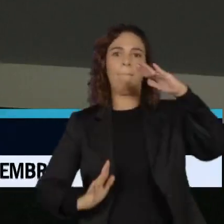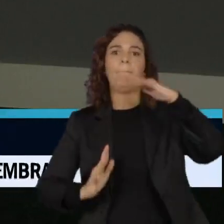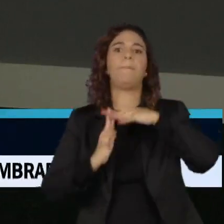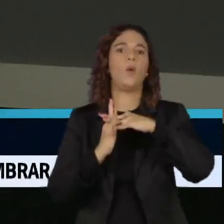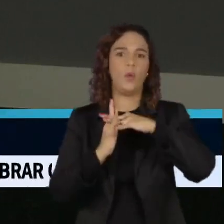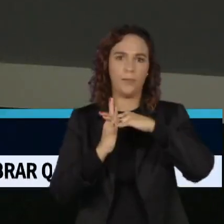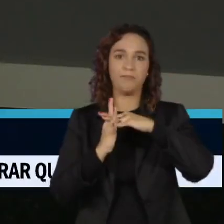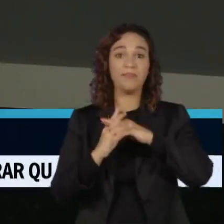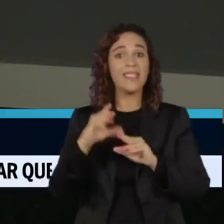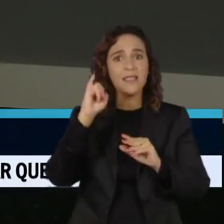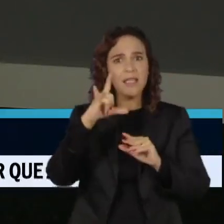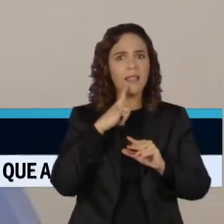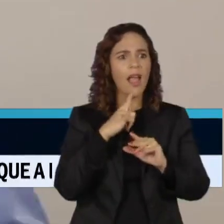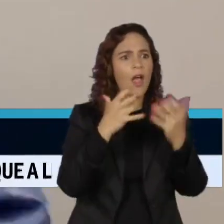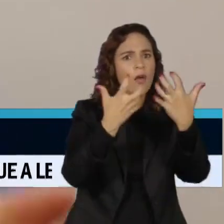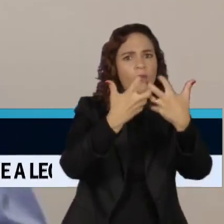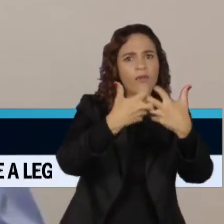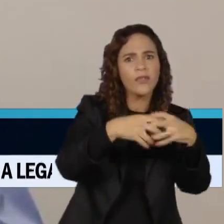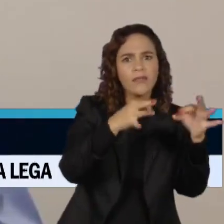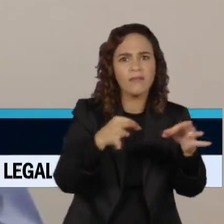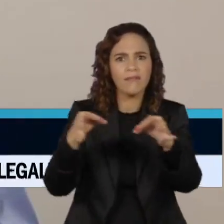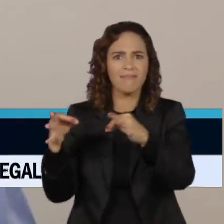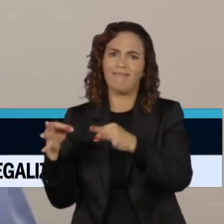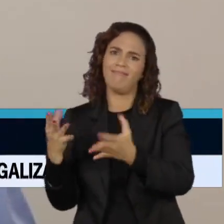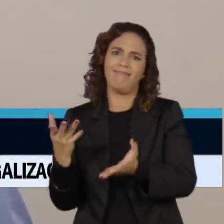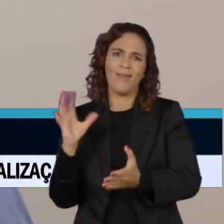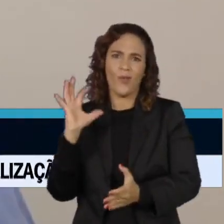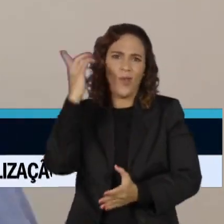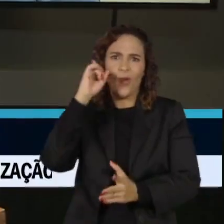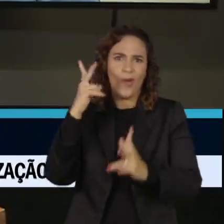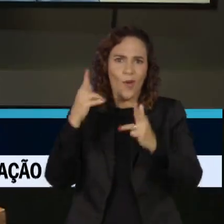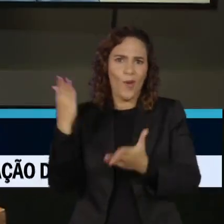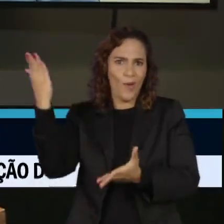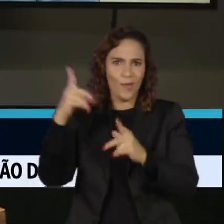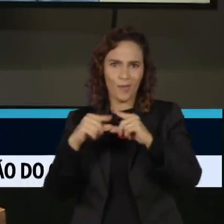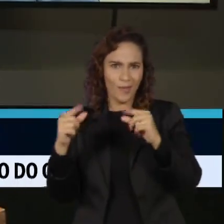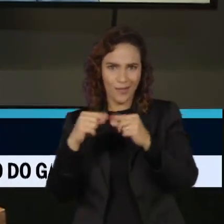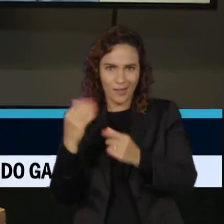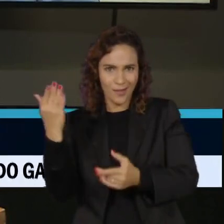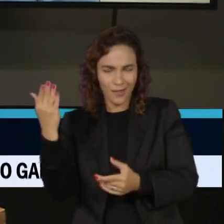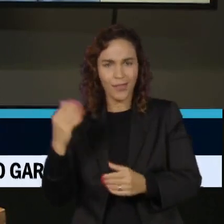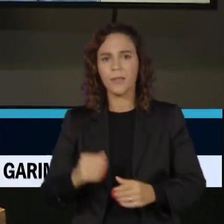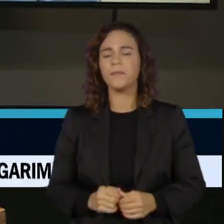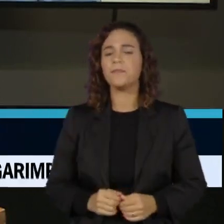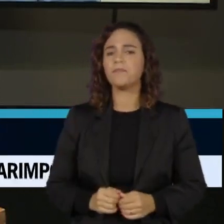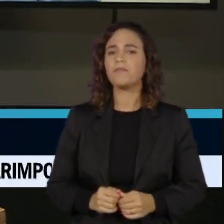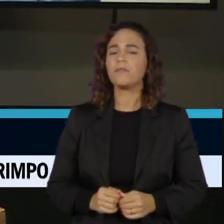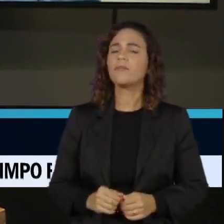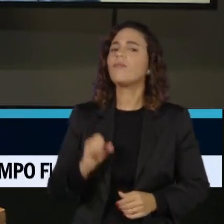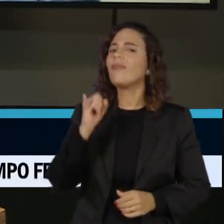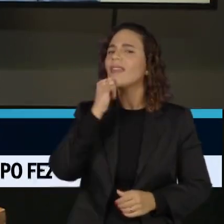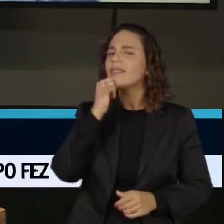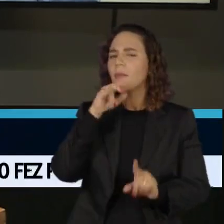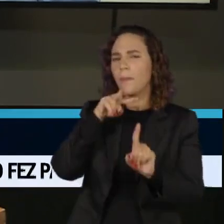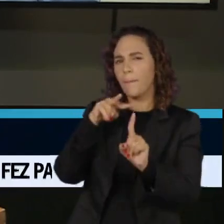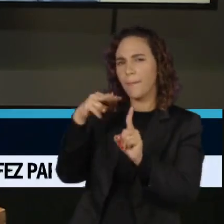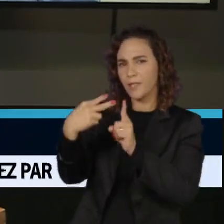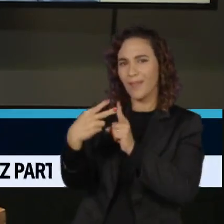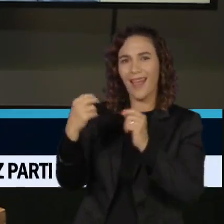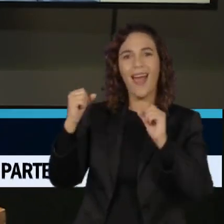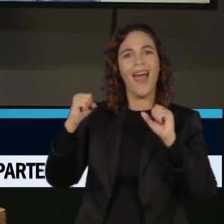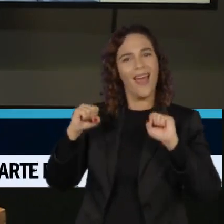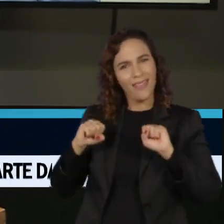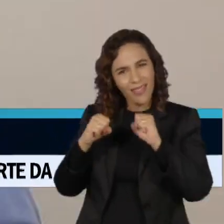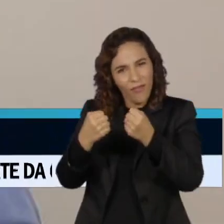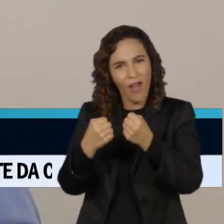instituições funcionam bem, você sequer chega a uma situação como aquela. Do ponto de vista da defesa da democracia,